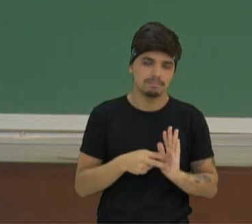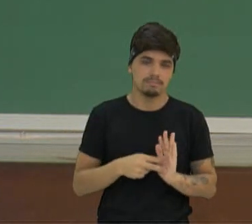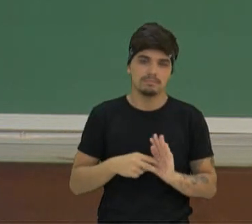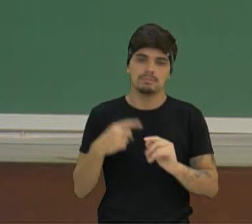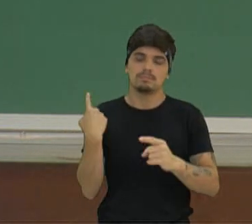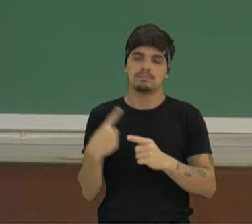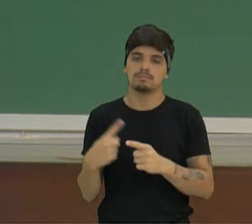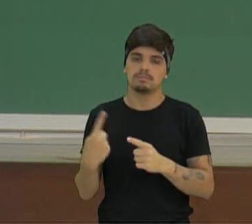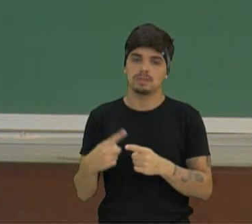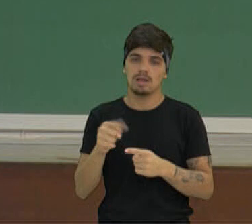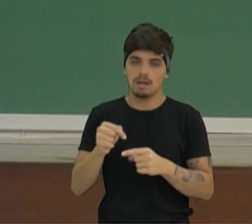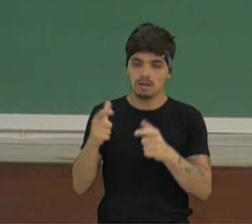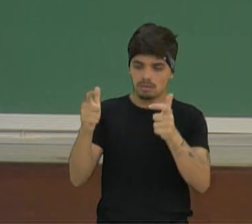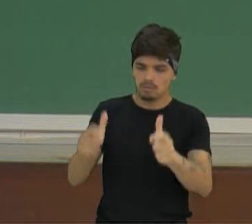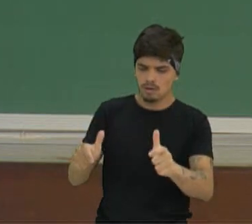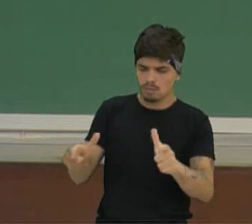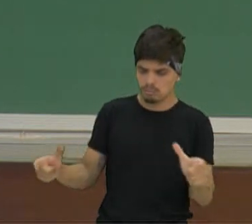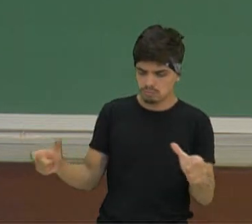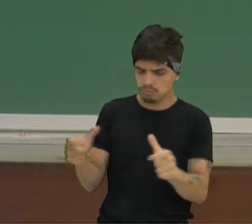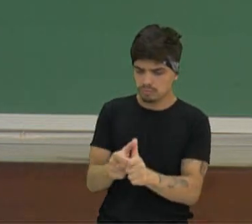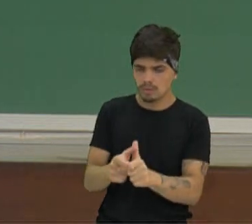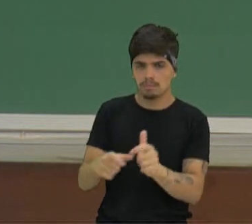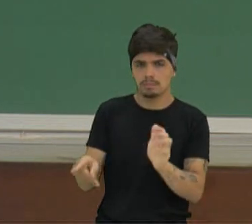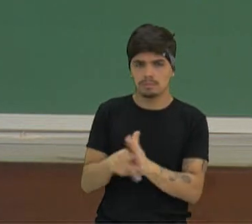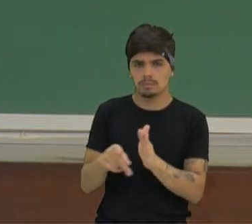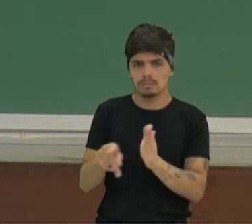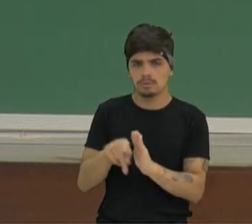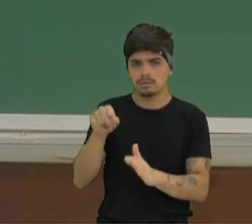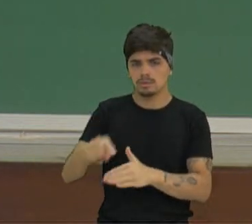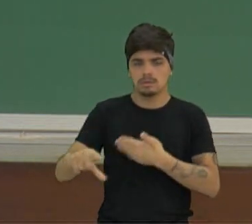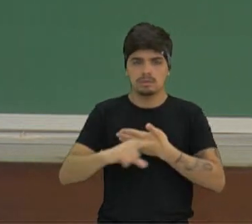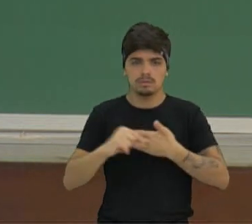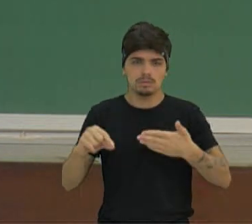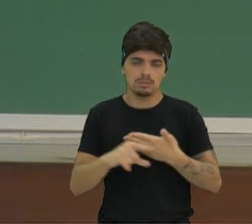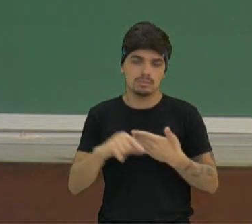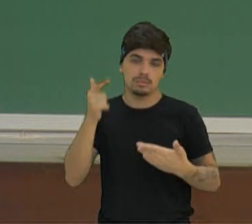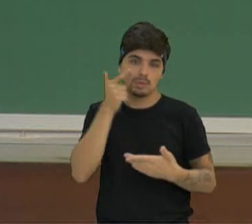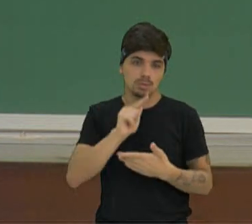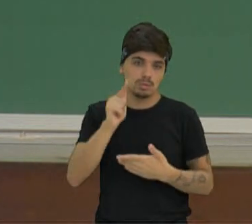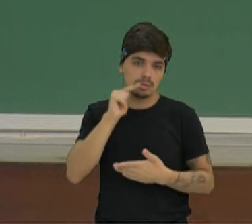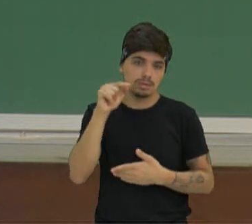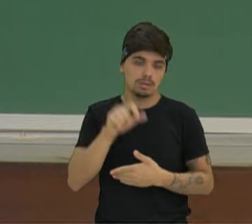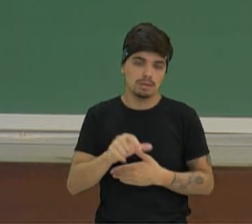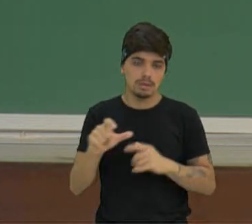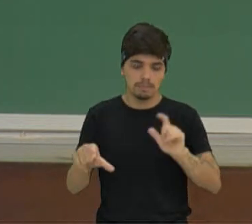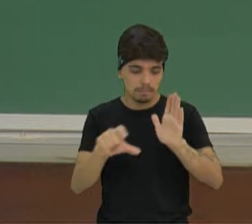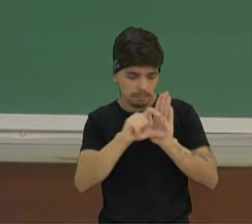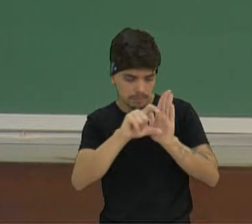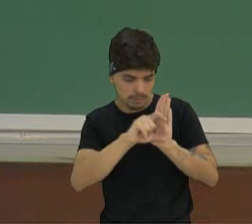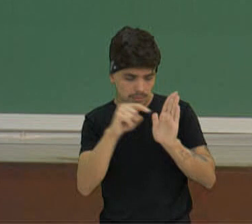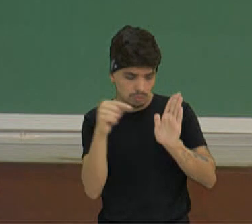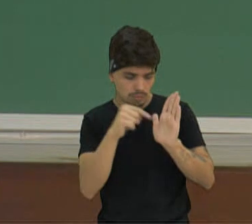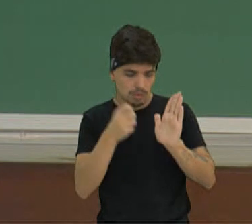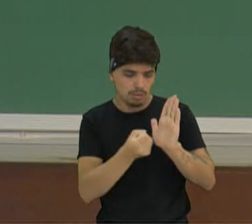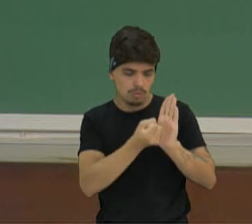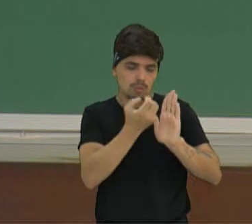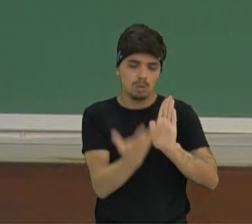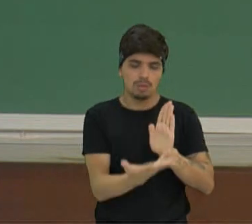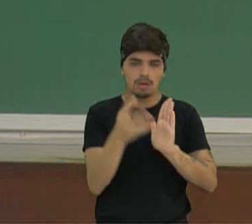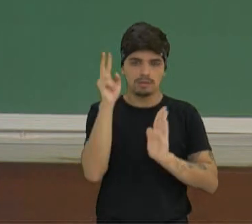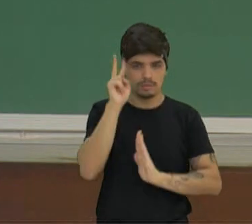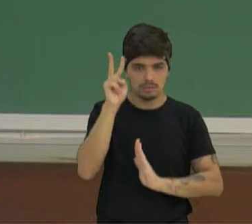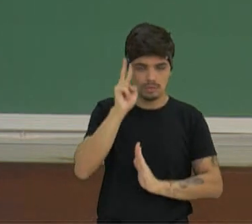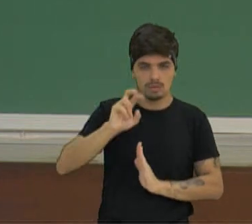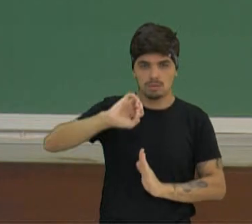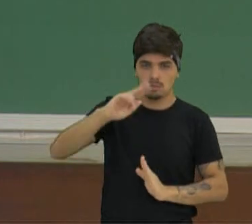porque é um espaço muito curto para que o autor consiga ali naquele pedaço a contar a sua história